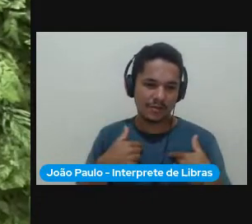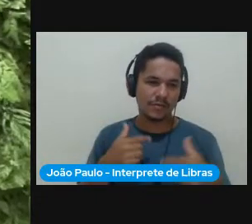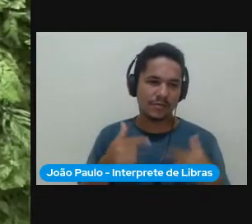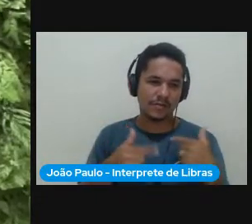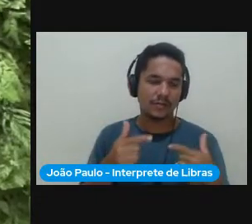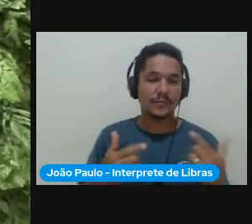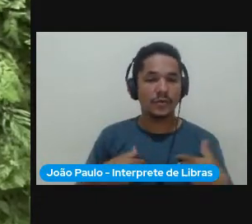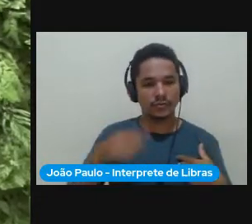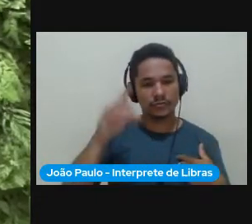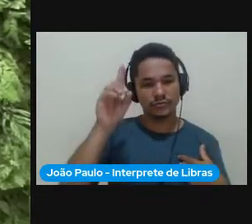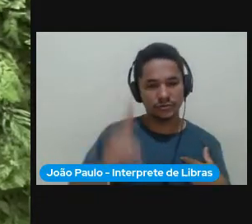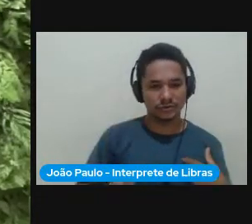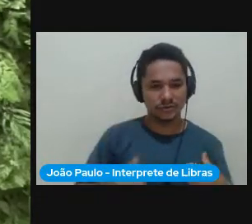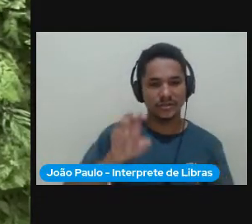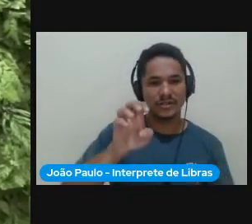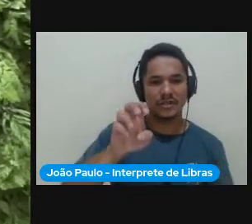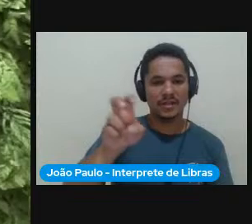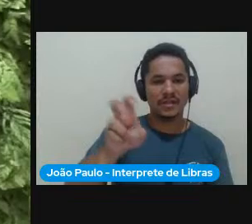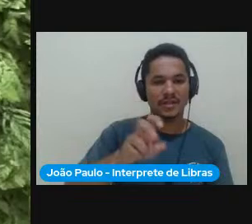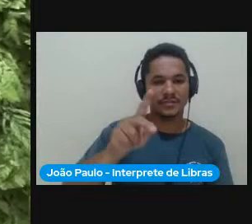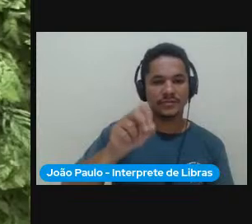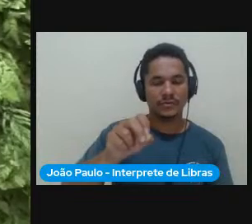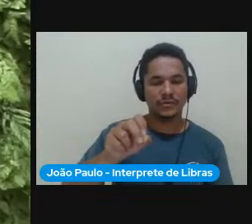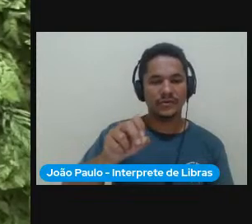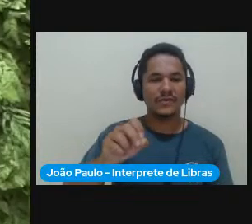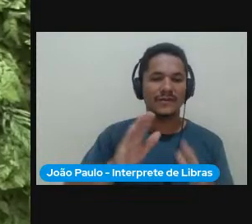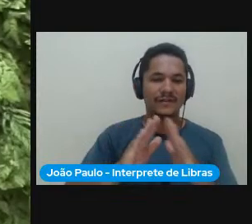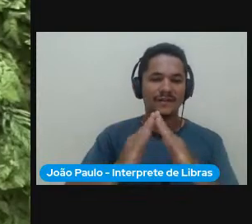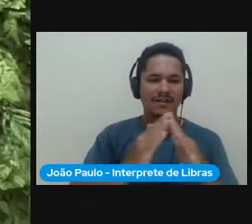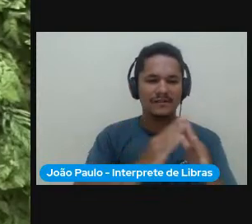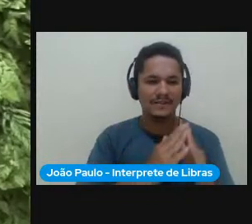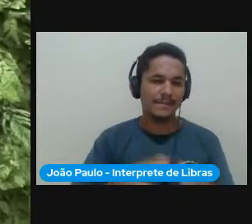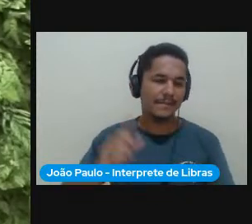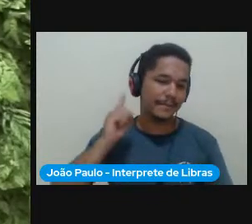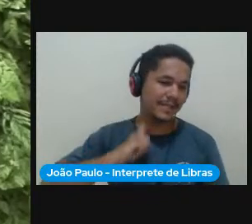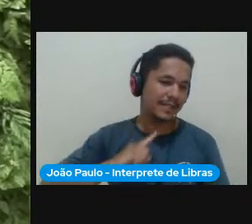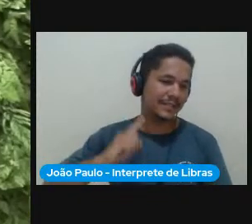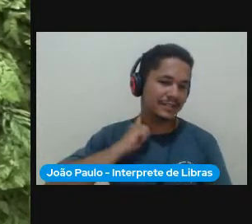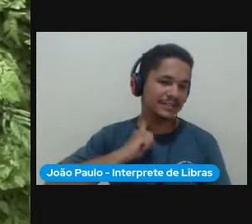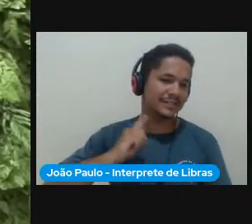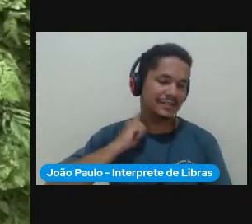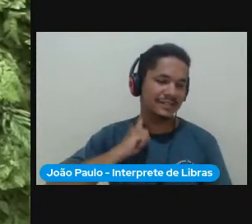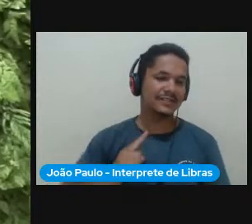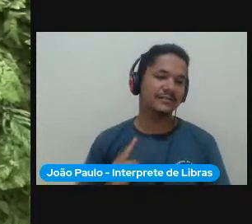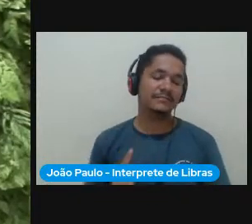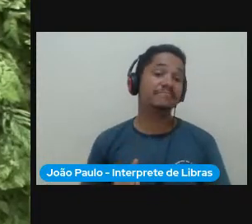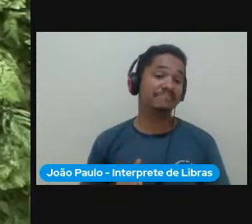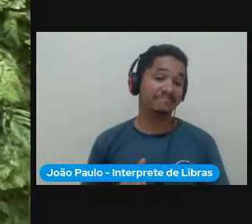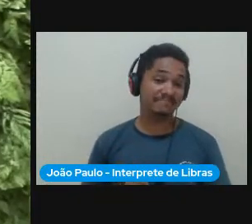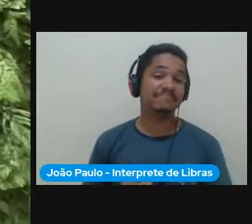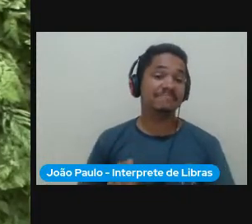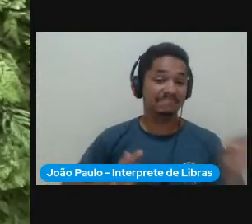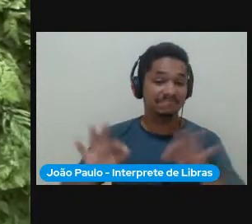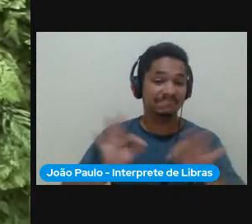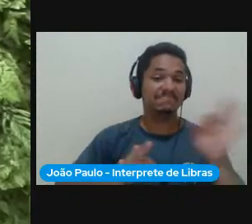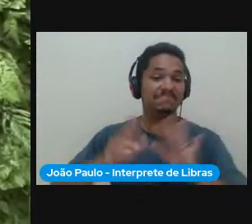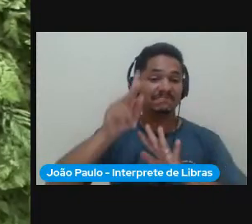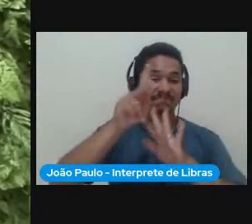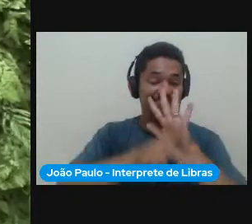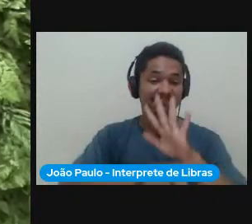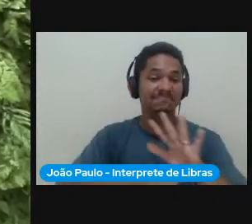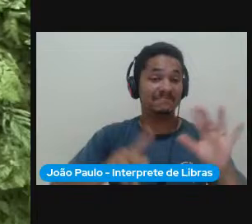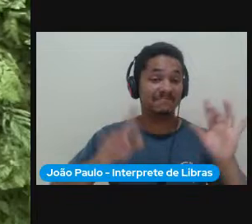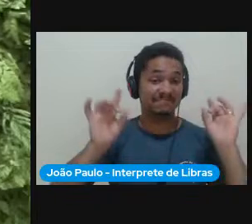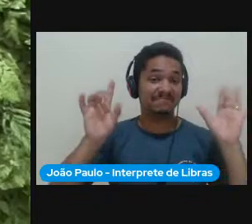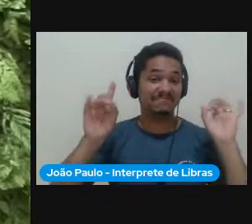como diretora da Expo Favela Minas, um evento, um projeto gigante que já roda em 23